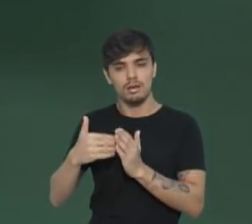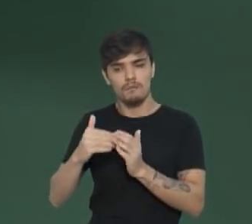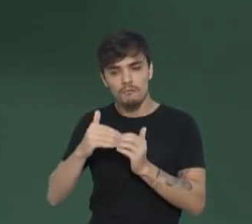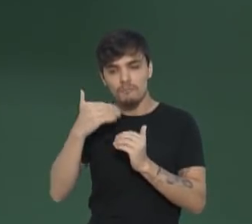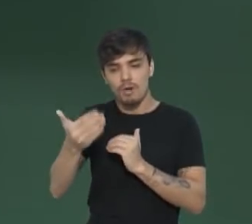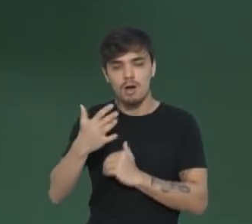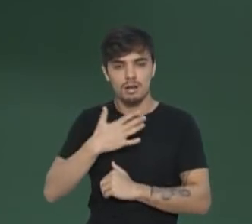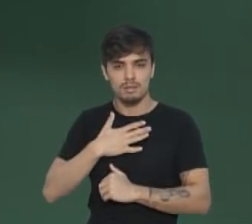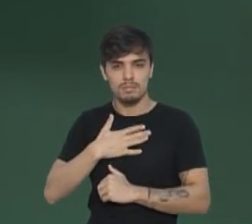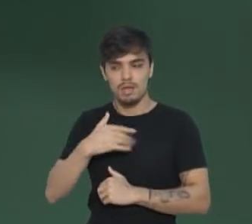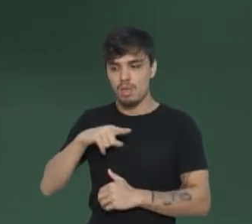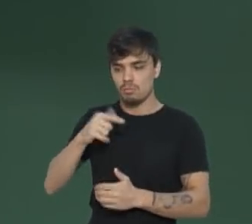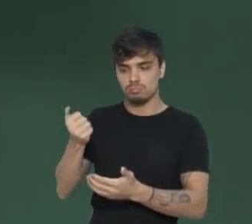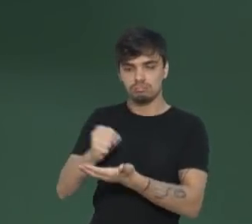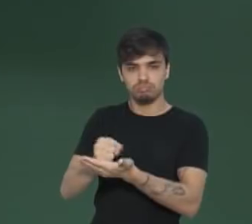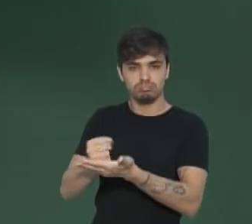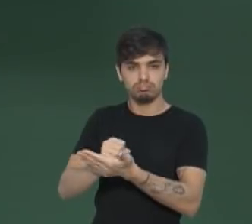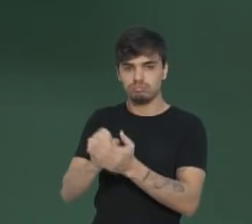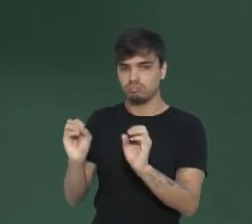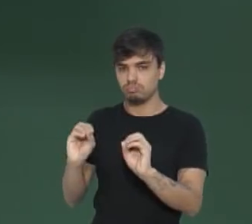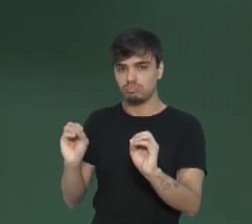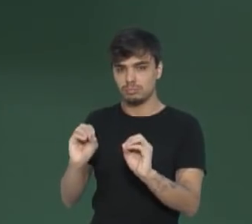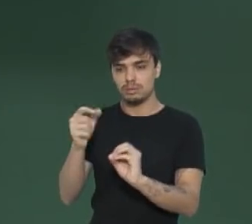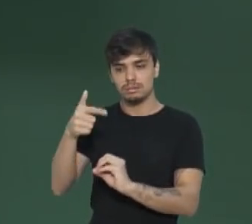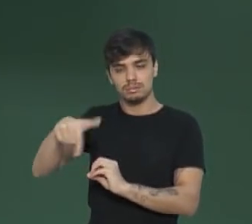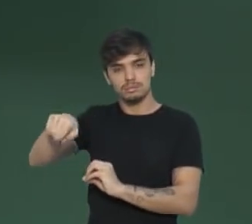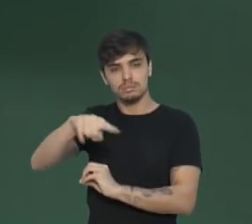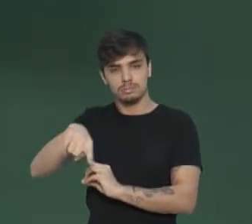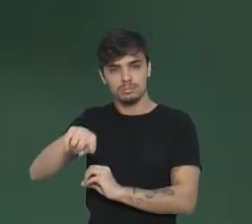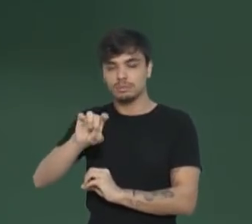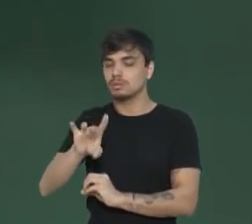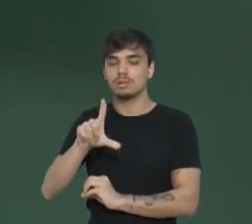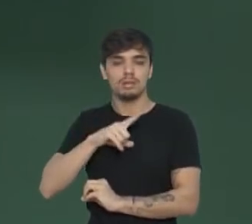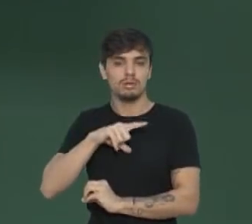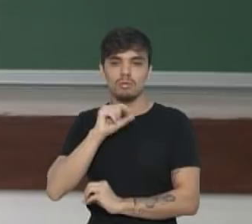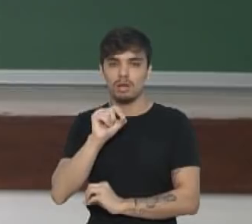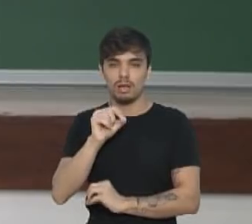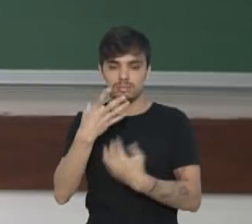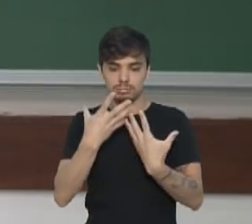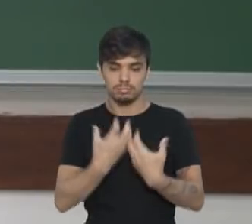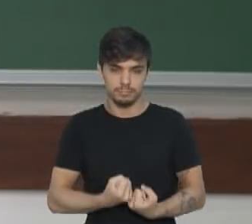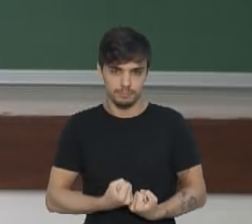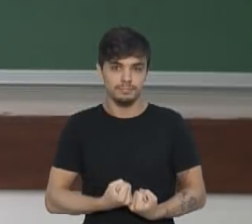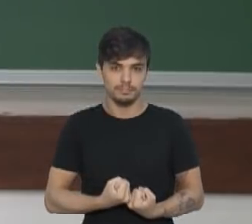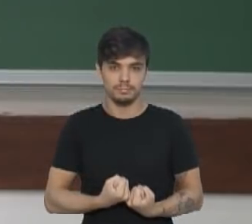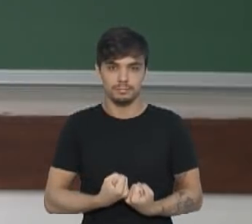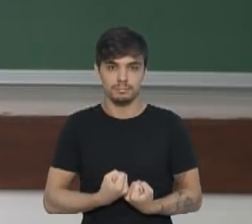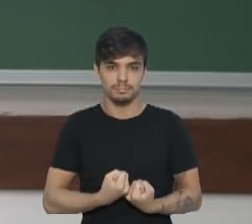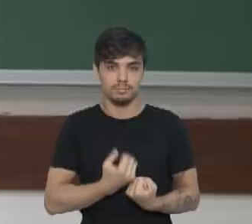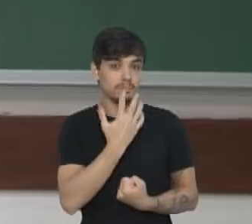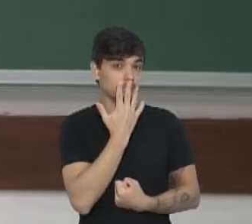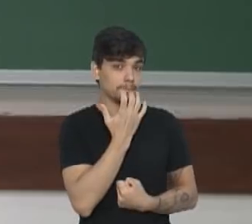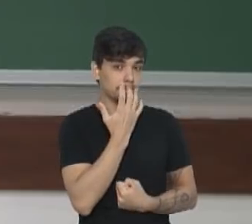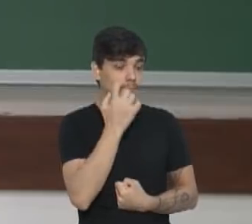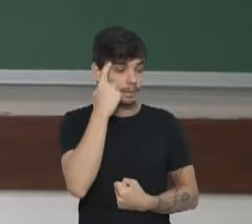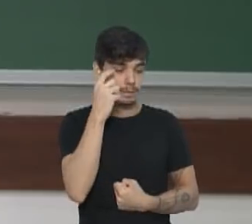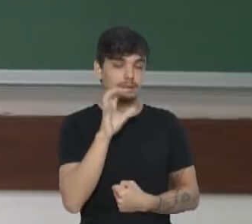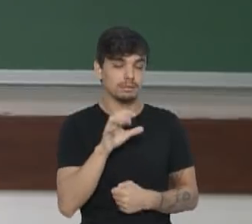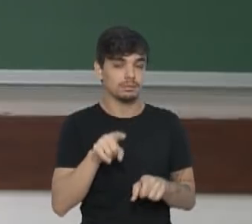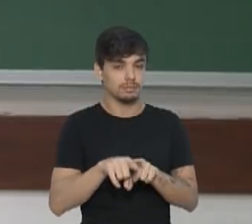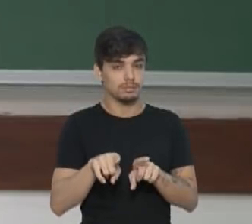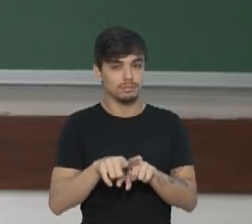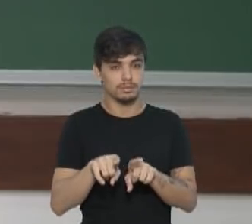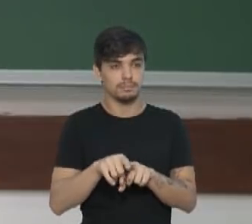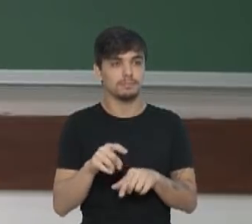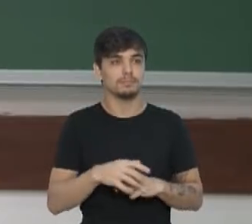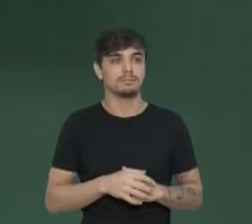não tenho controle sobre elas, portanto só me resta aceitar. Nietzsche vai justamente nessa mesma direção. E ele vai dizer o